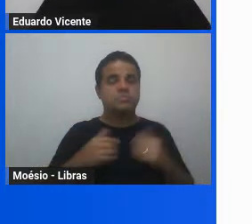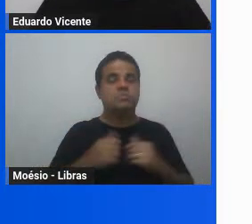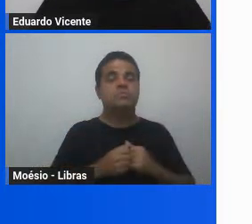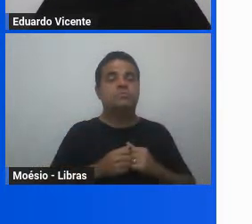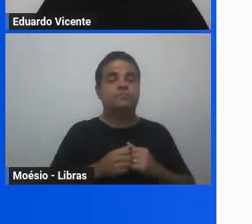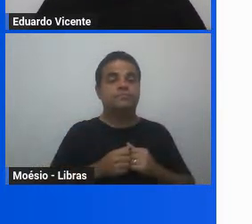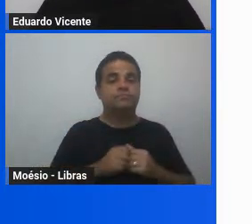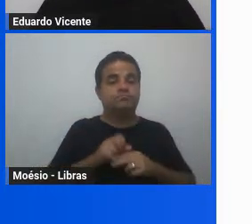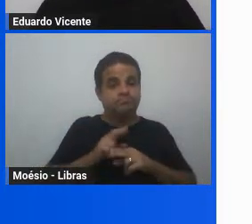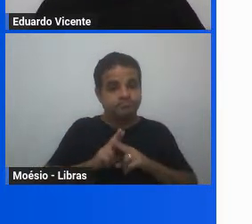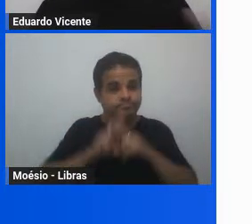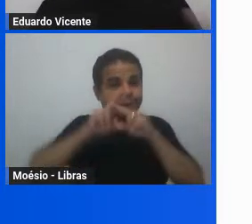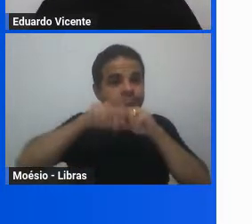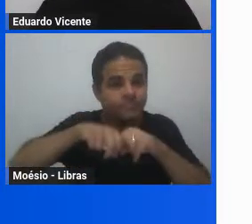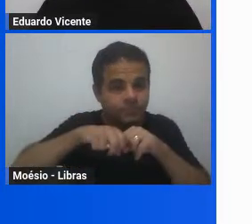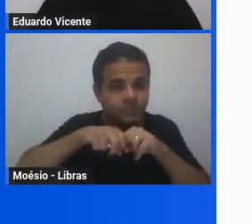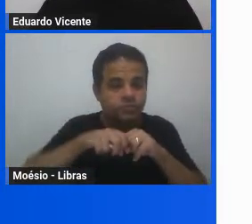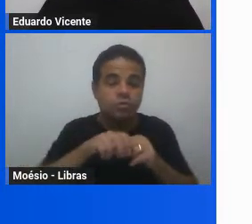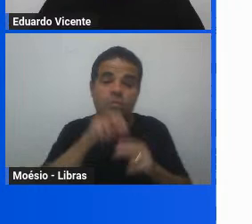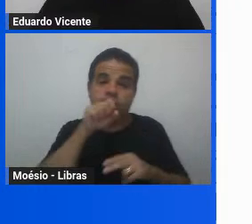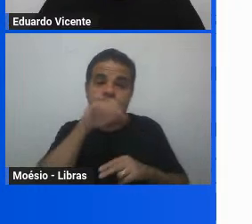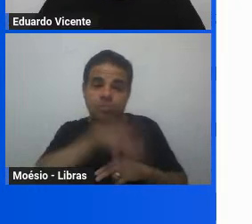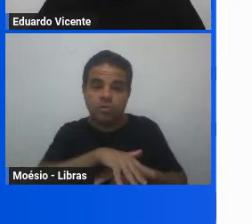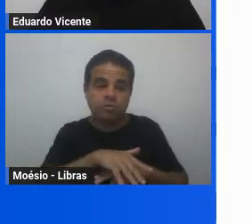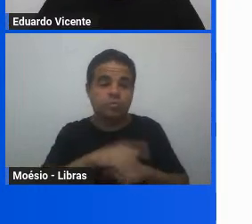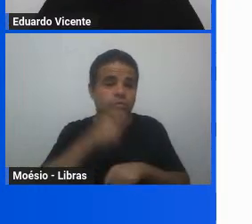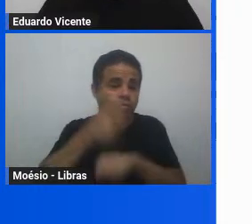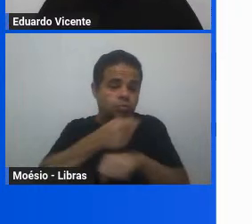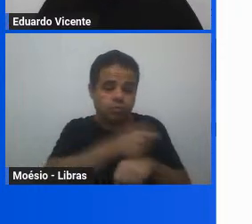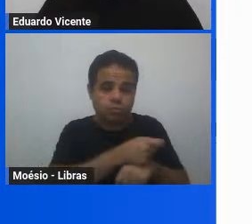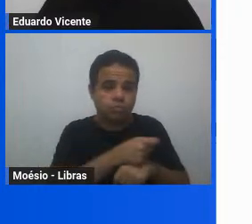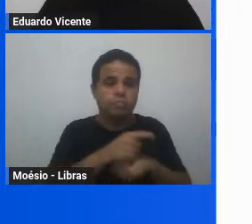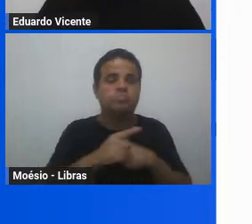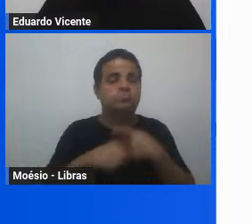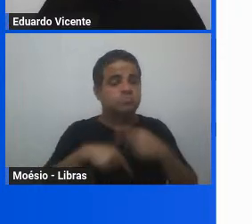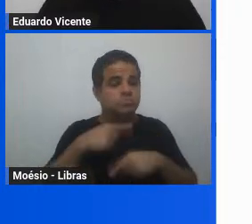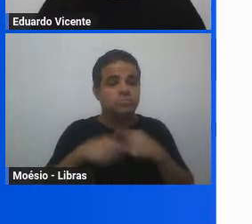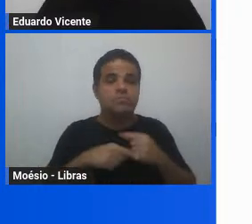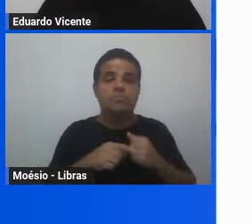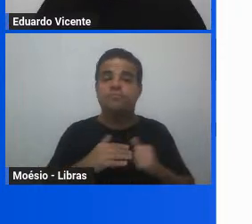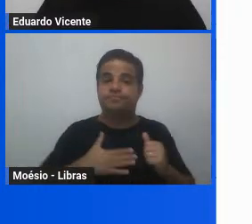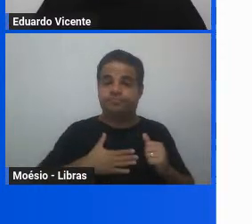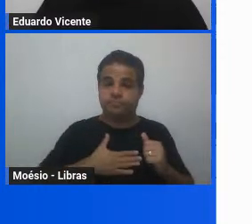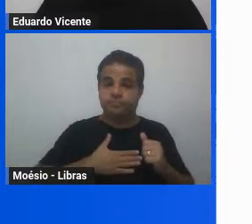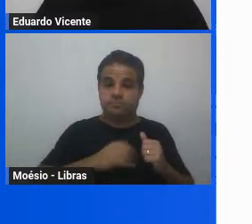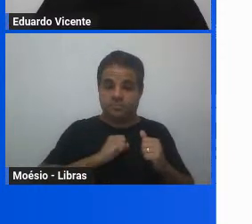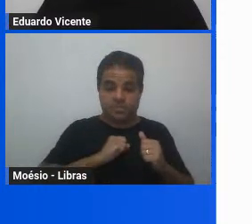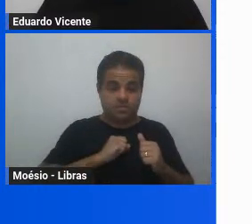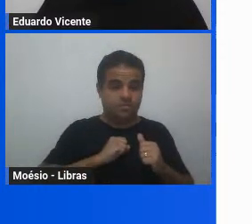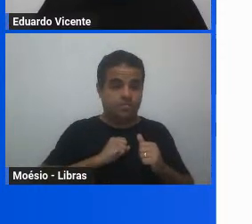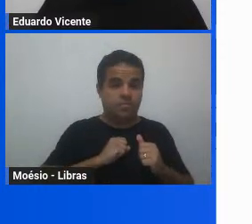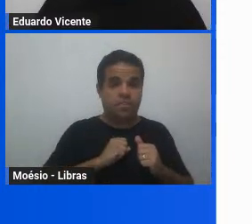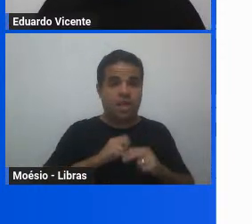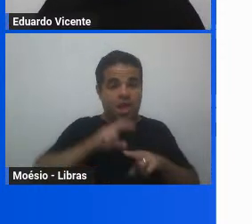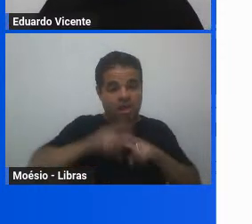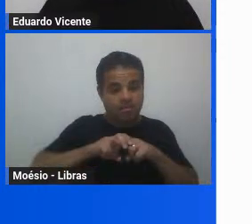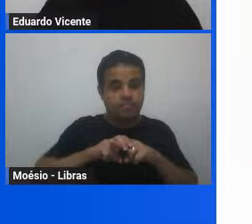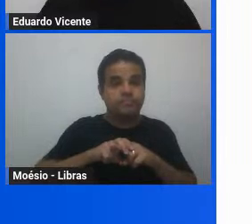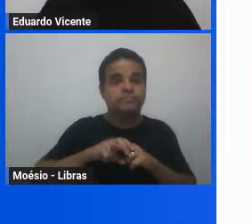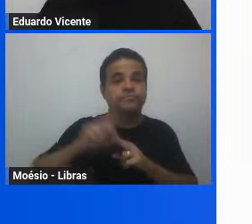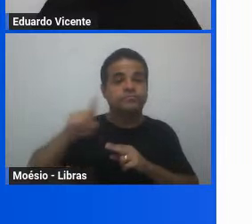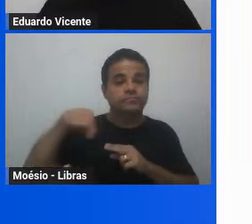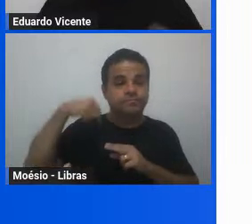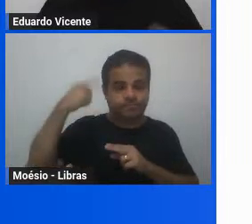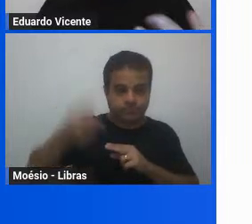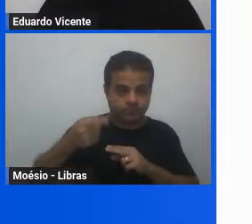me jogar nesse objeto sólido, né, entre o abdômen, no caso a cadeira, e vou forçar